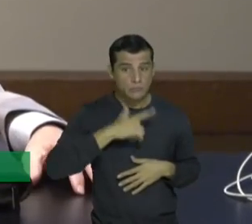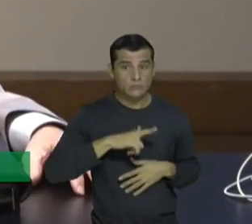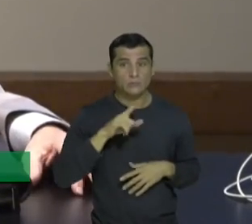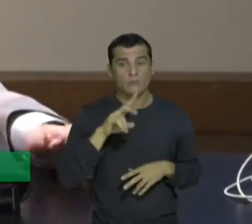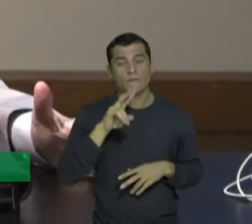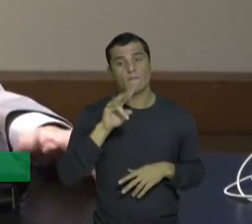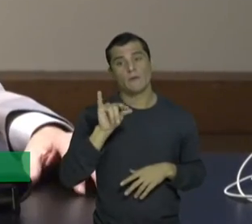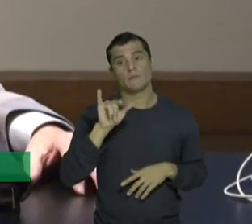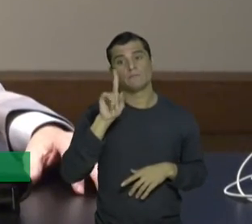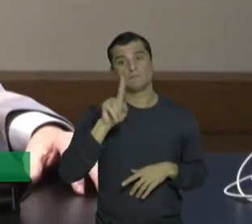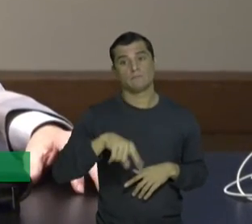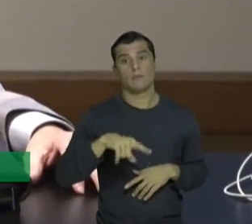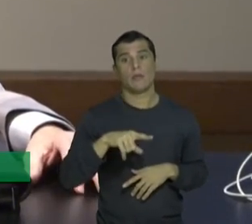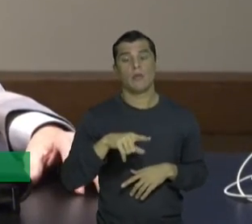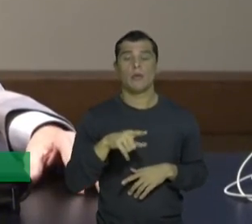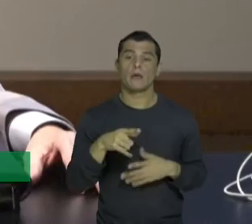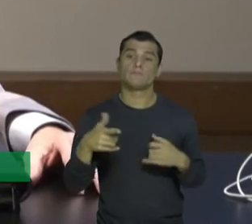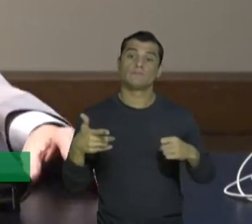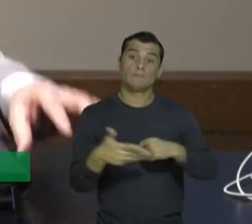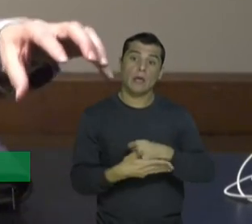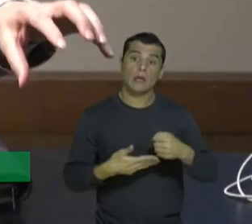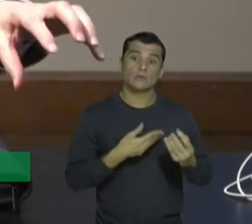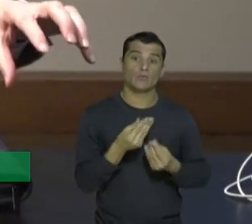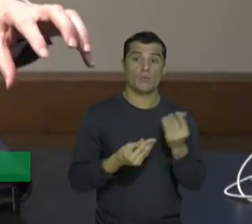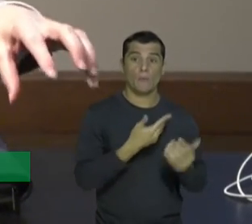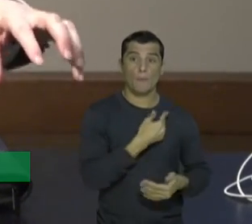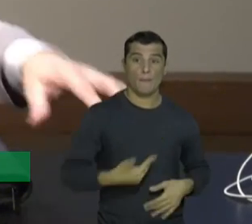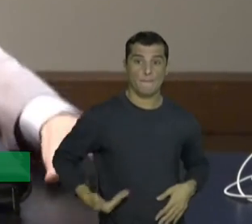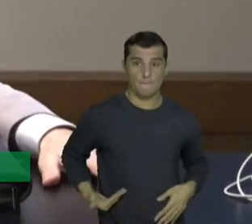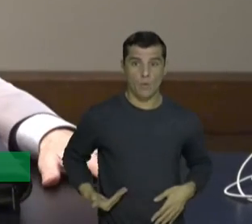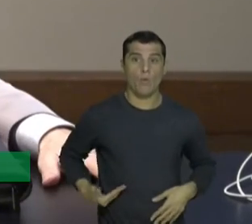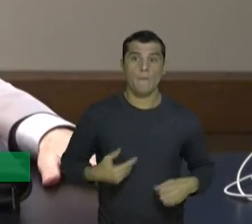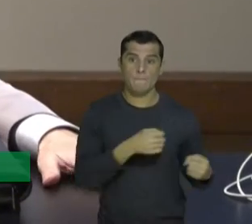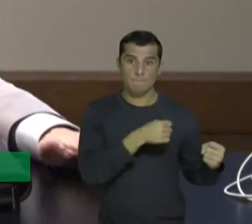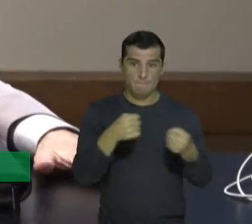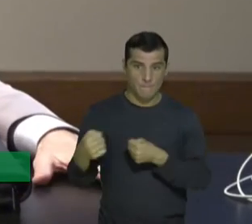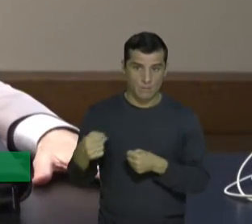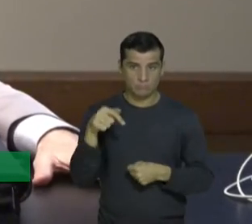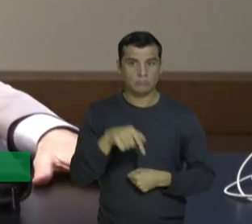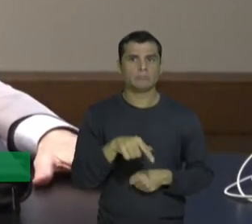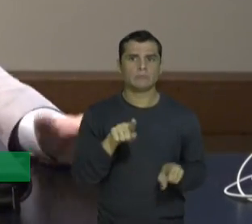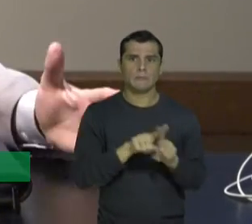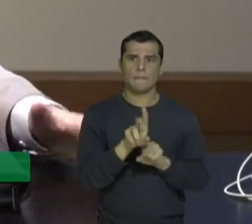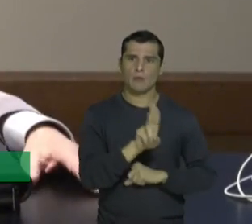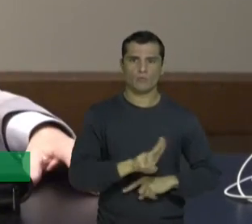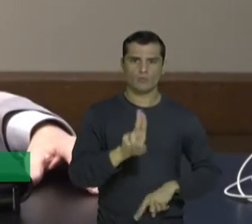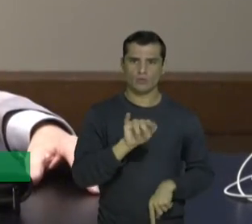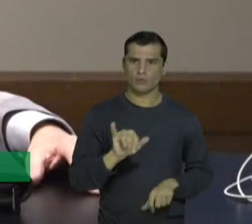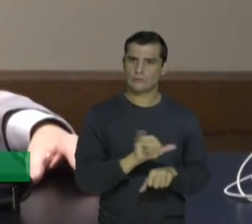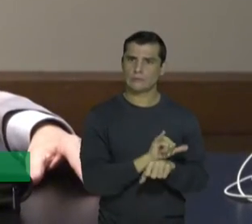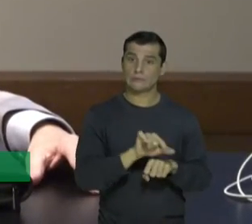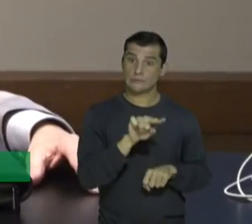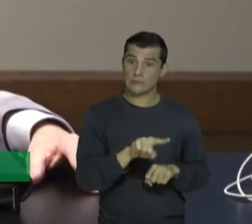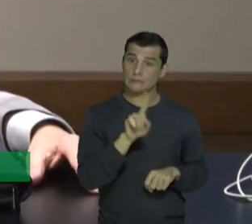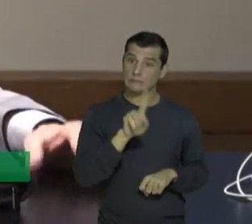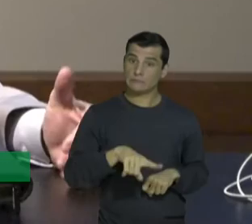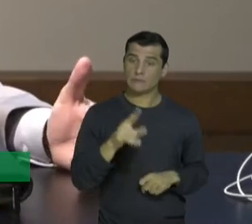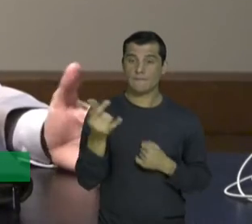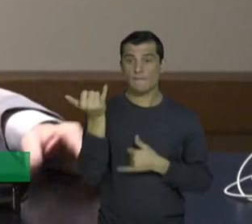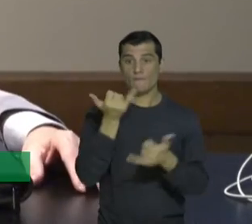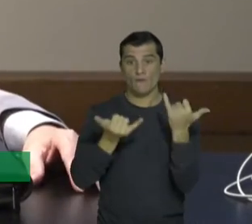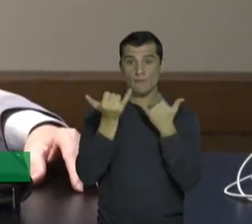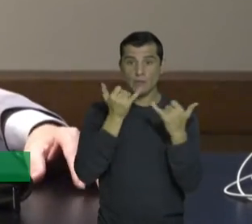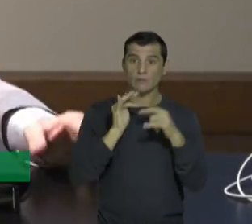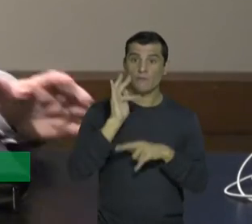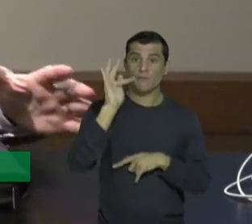base principalmente pro poder público eh utilizar isso para ser a fonte de informação para